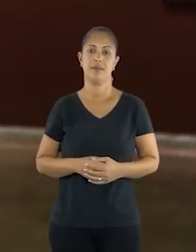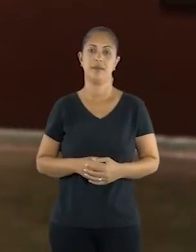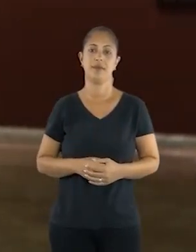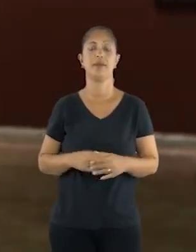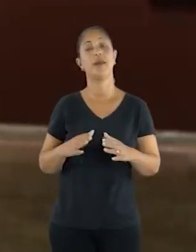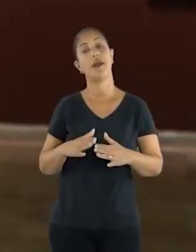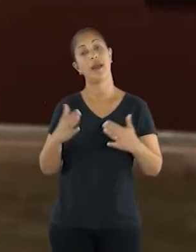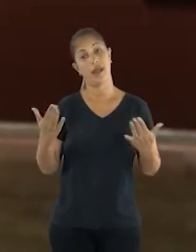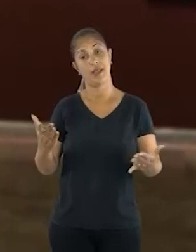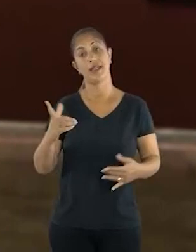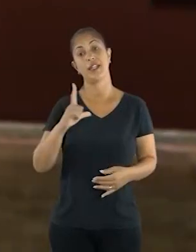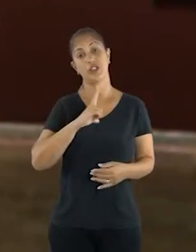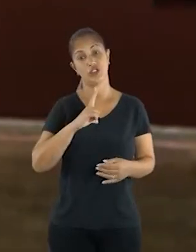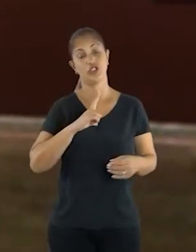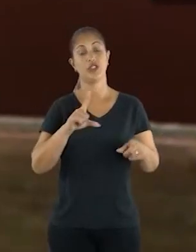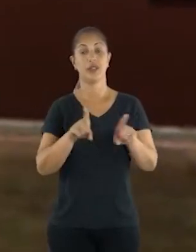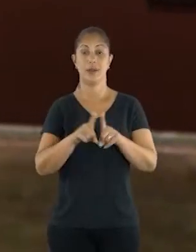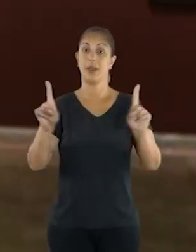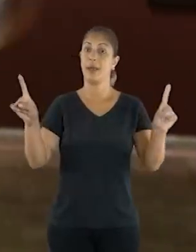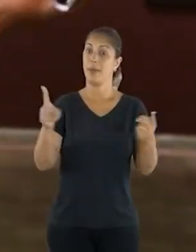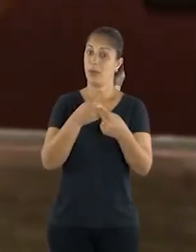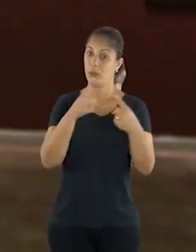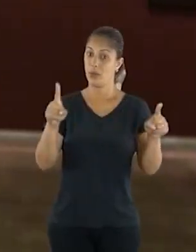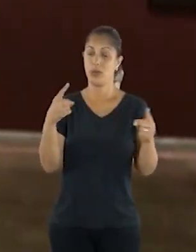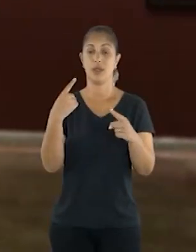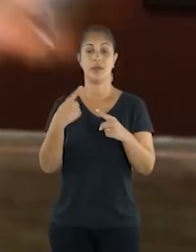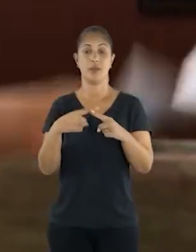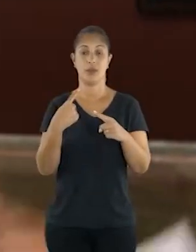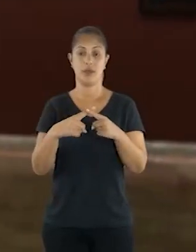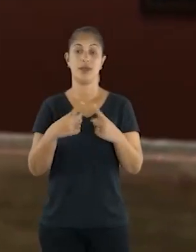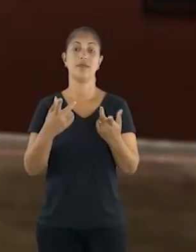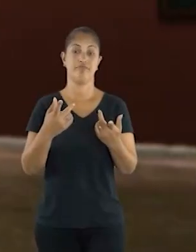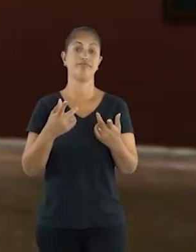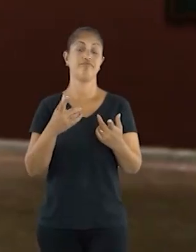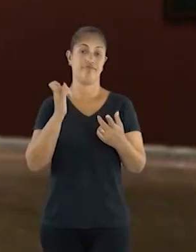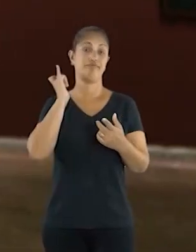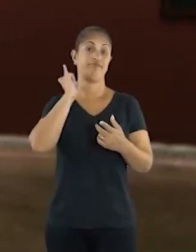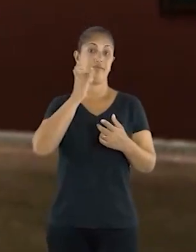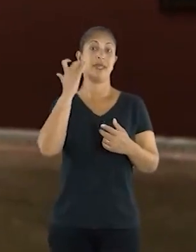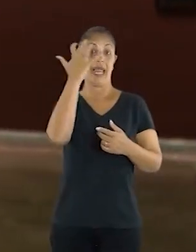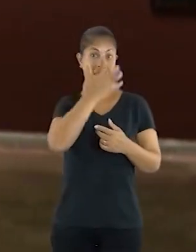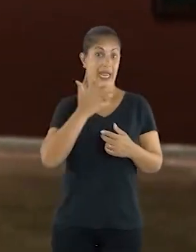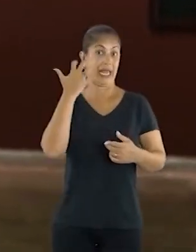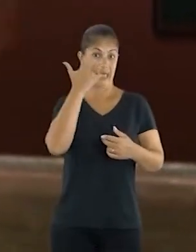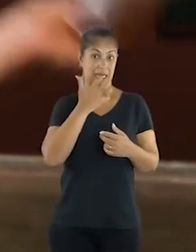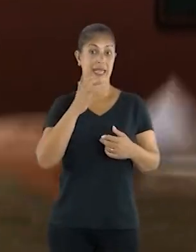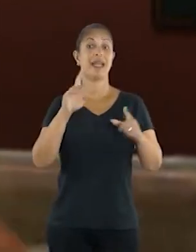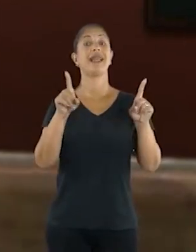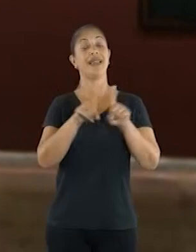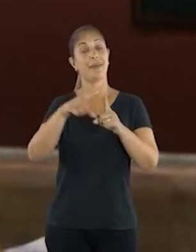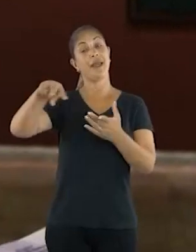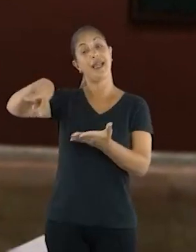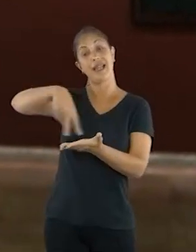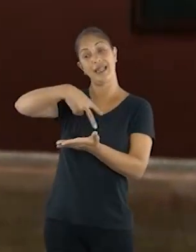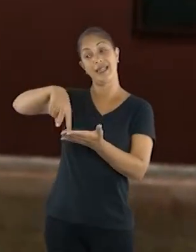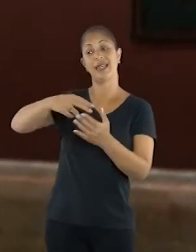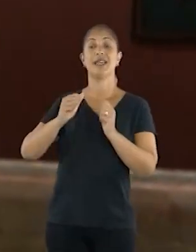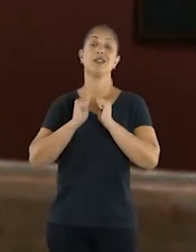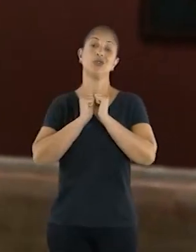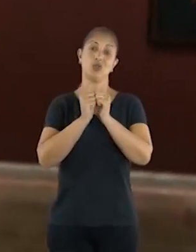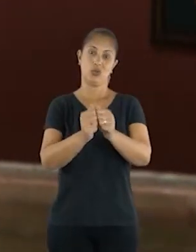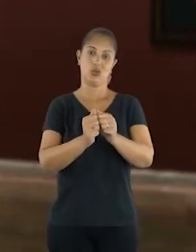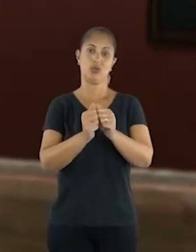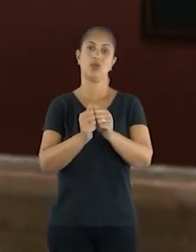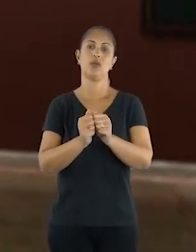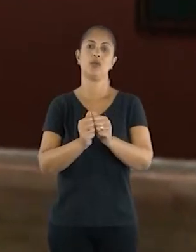E aí ele tinha também a música, porque os cantadores iam cantar, e a dança que vinha junto.